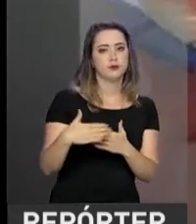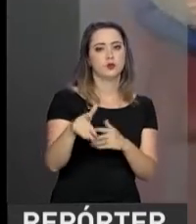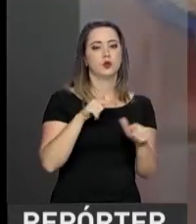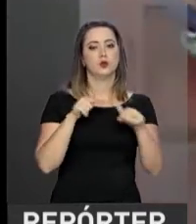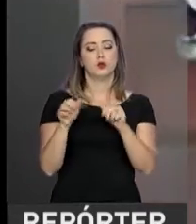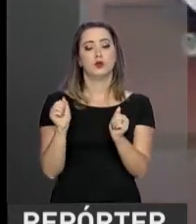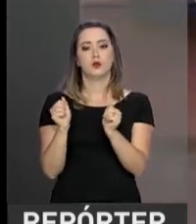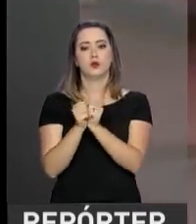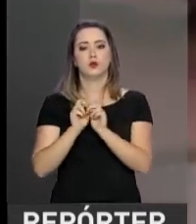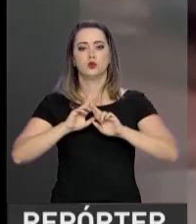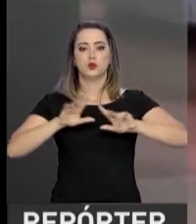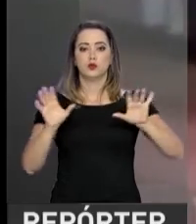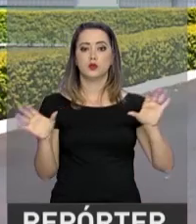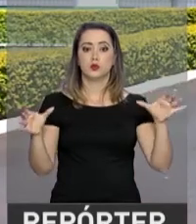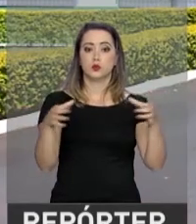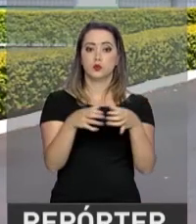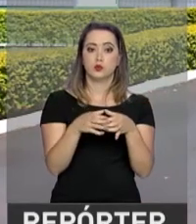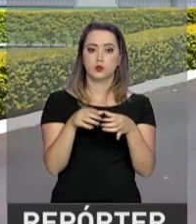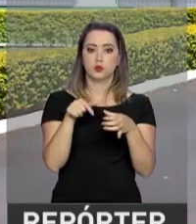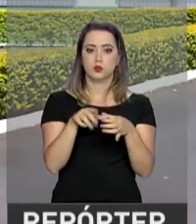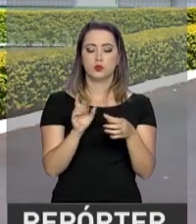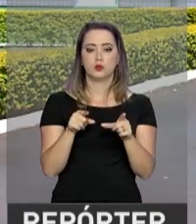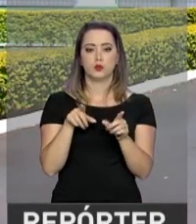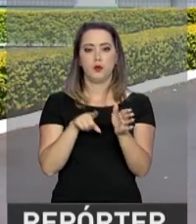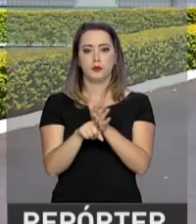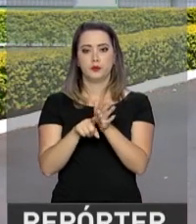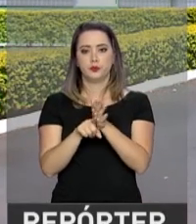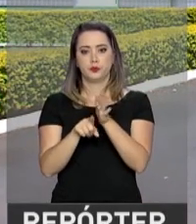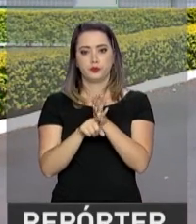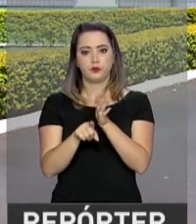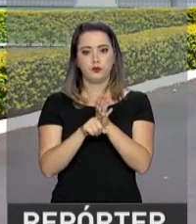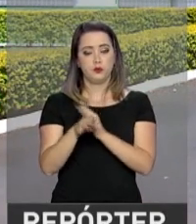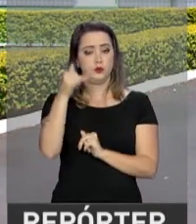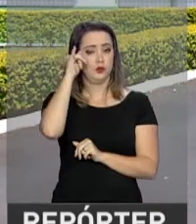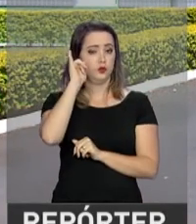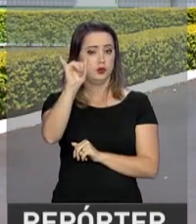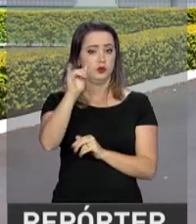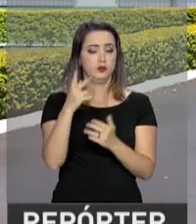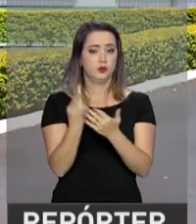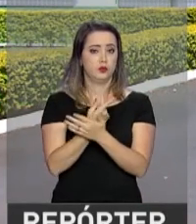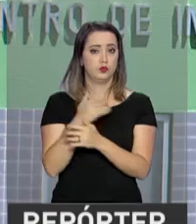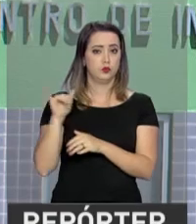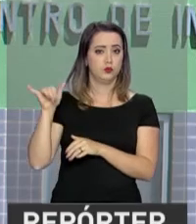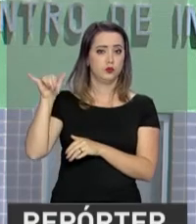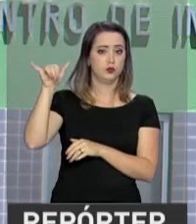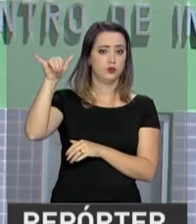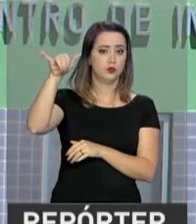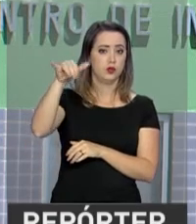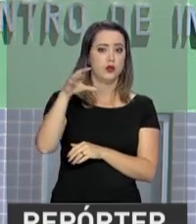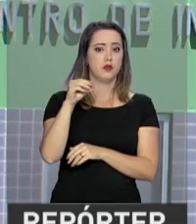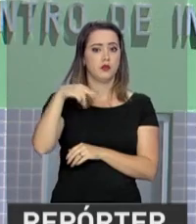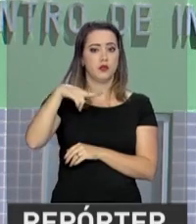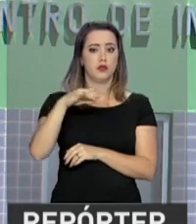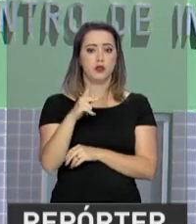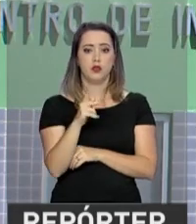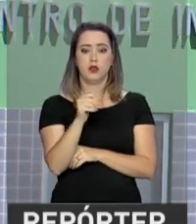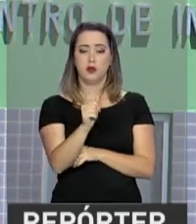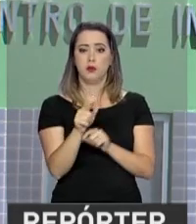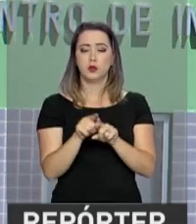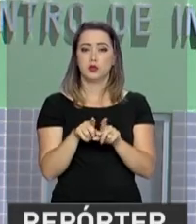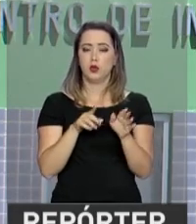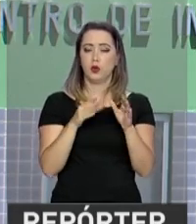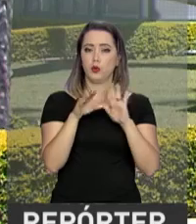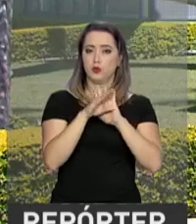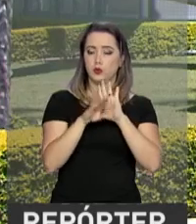ação conjunta de diversos órgãos o centro de investigação são e prevenção de acidentes aeronáuticos cenipa mantém um programa de